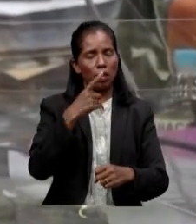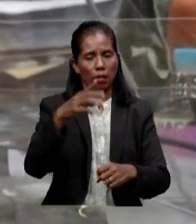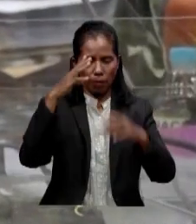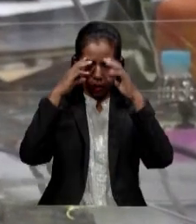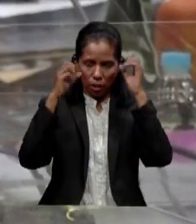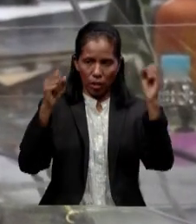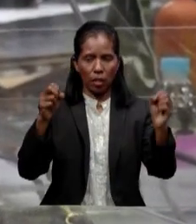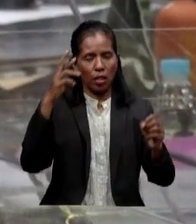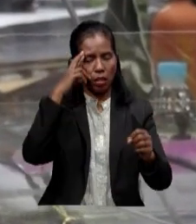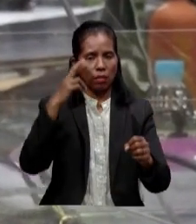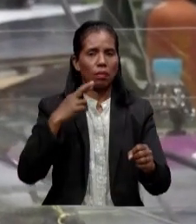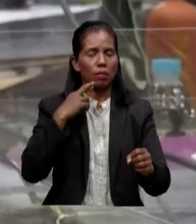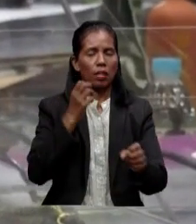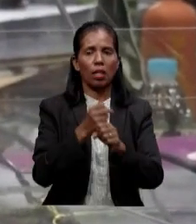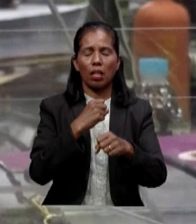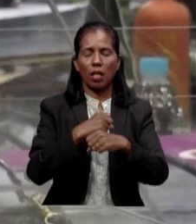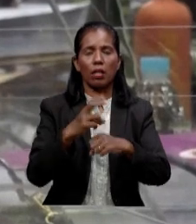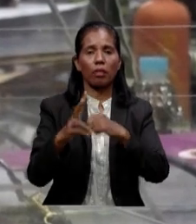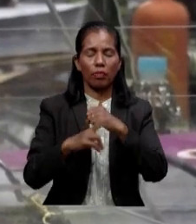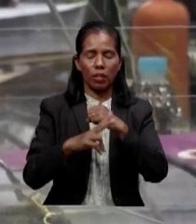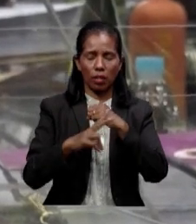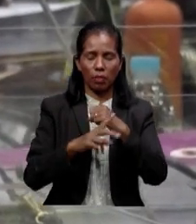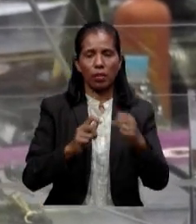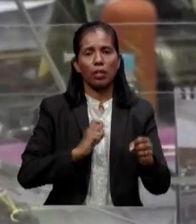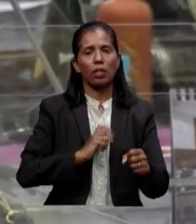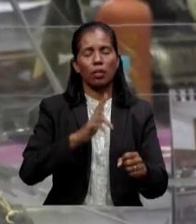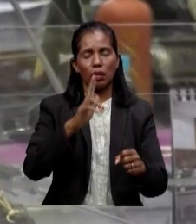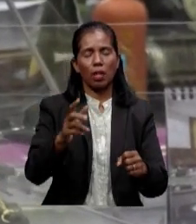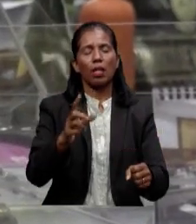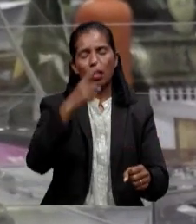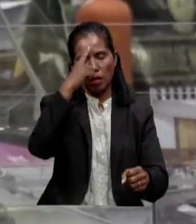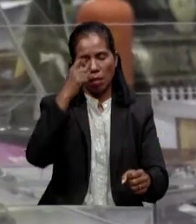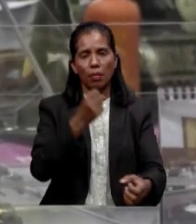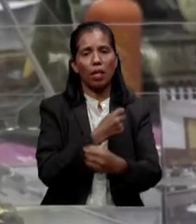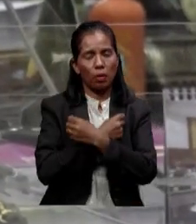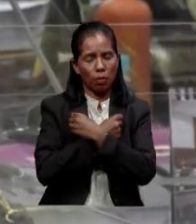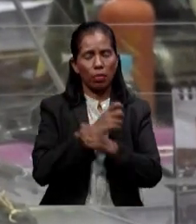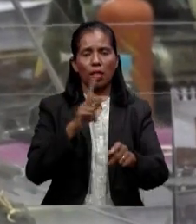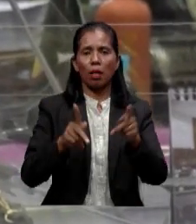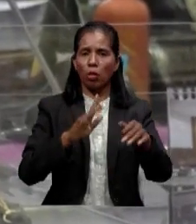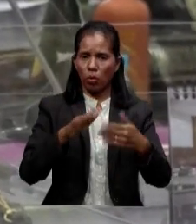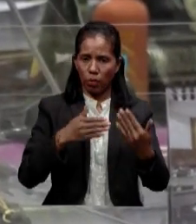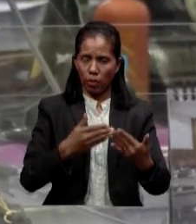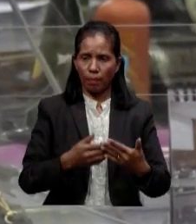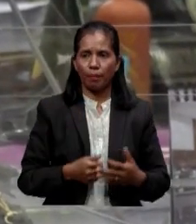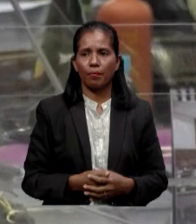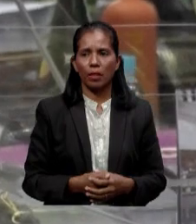presidente Republika halo ba vítima incêndio Tassitolu tamba hadominia povo. Se